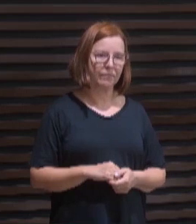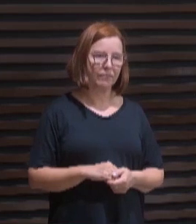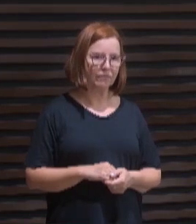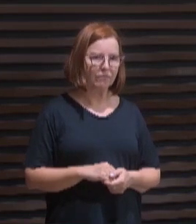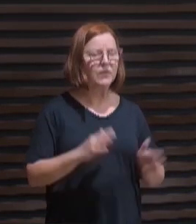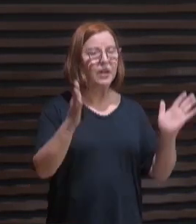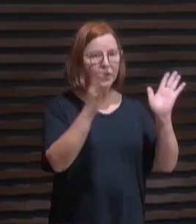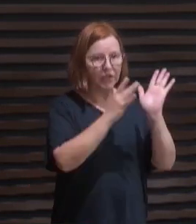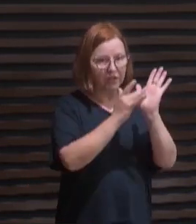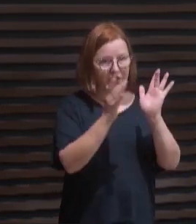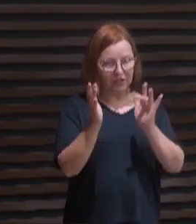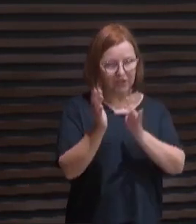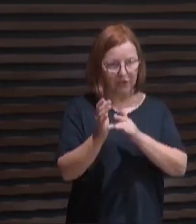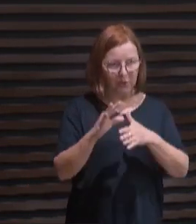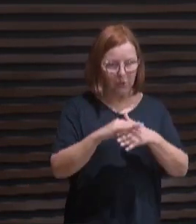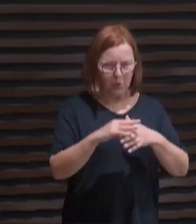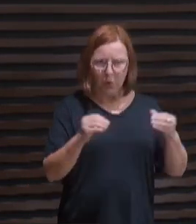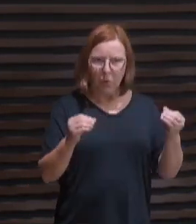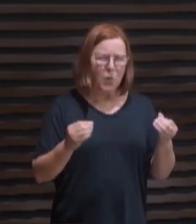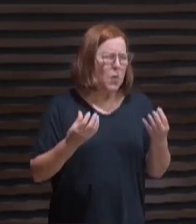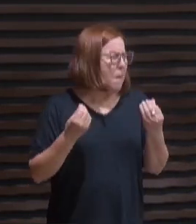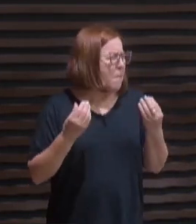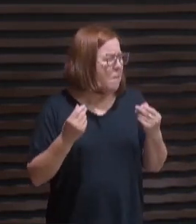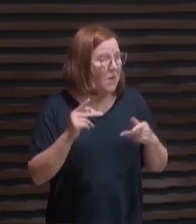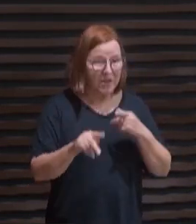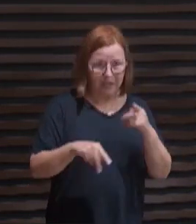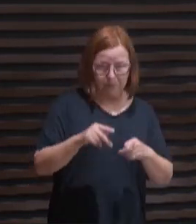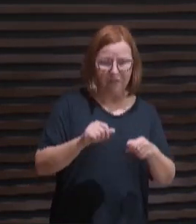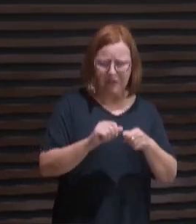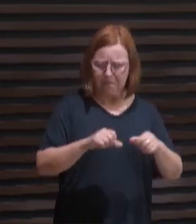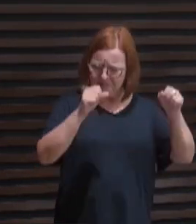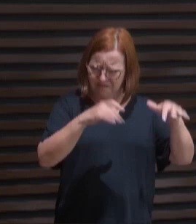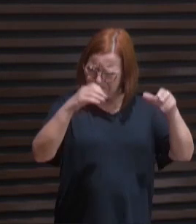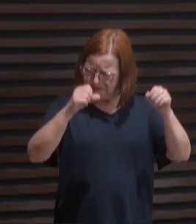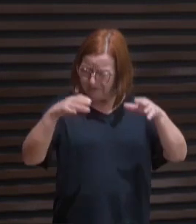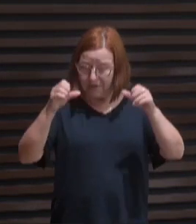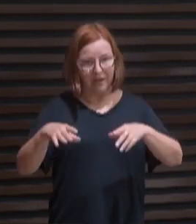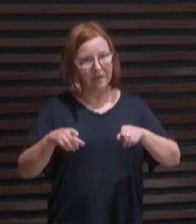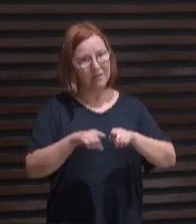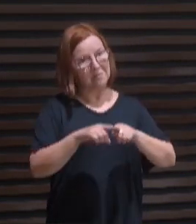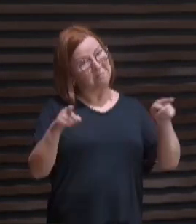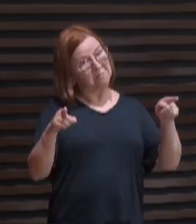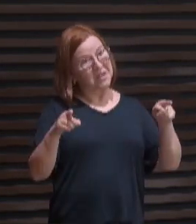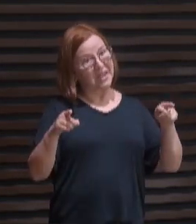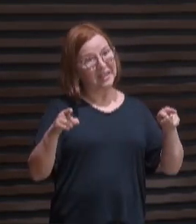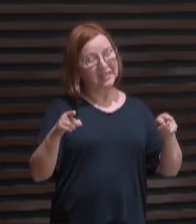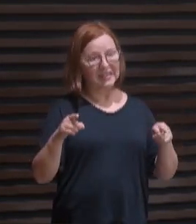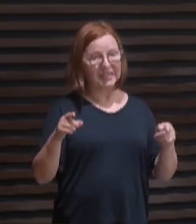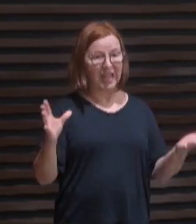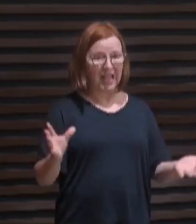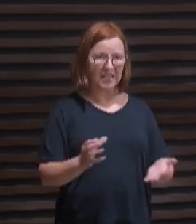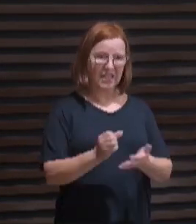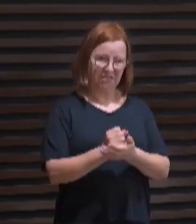muita gente, ele fez muitos milagres, mas a salvação foi